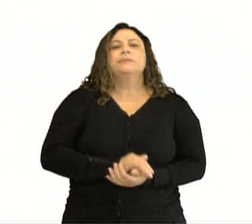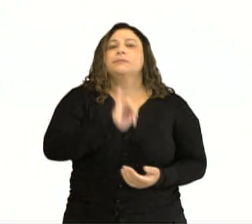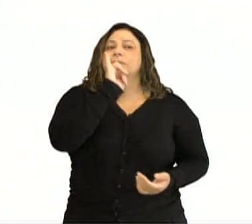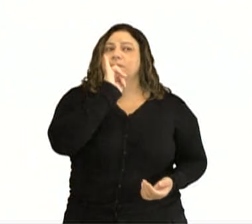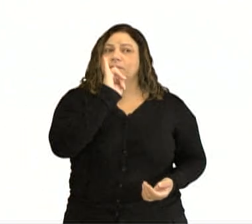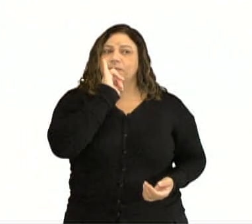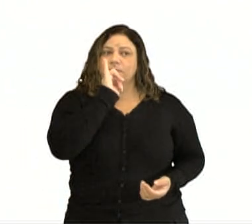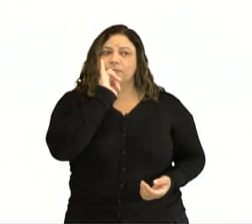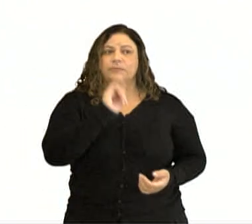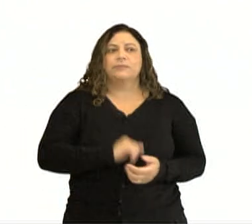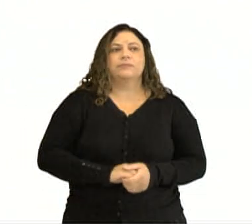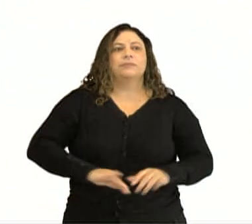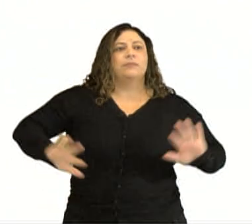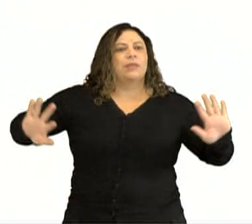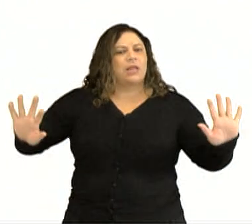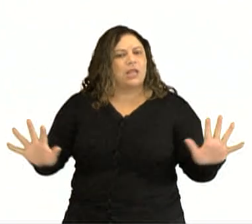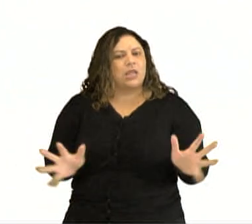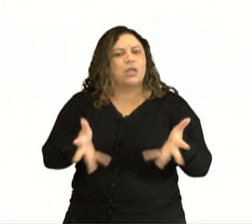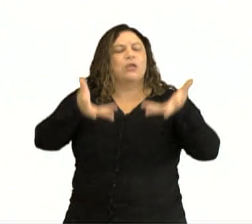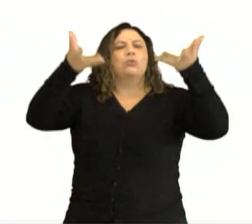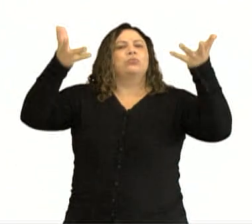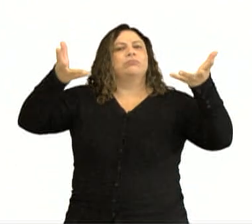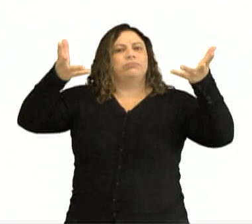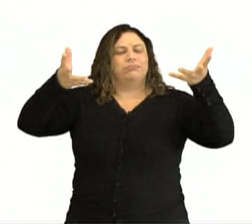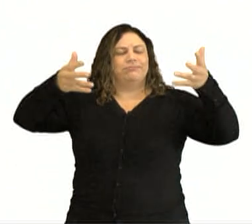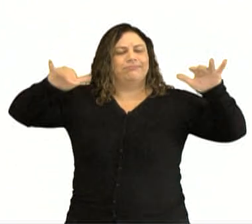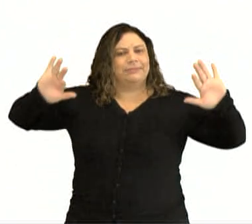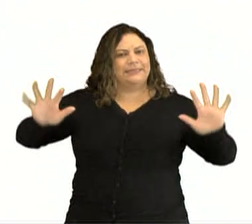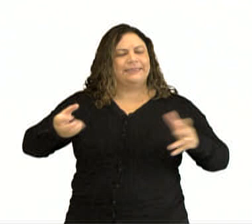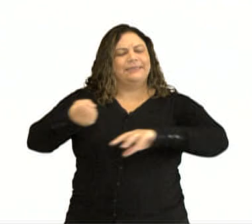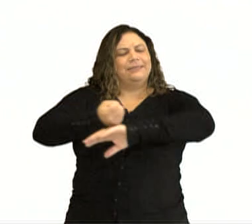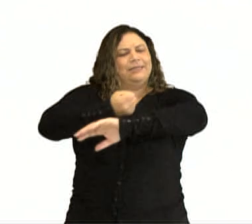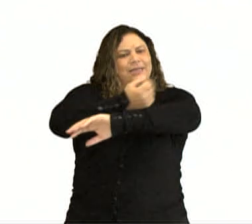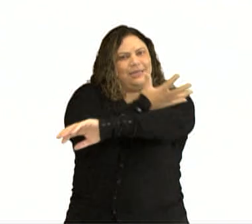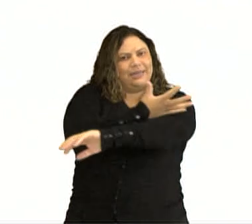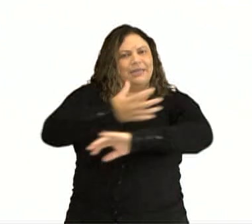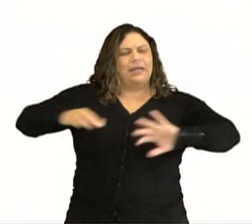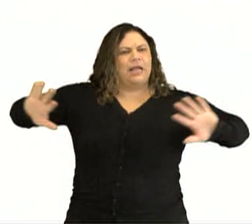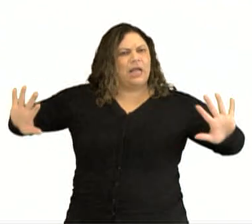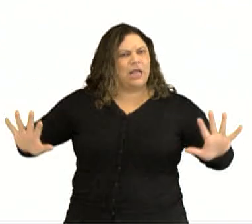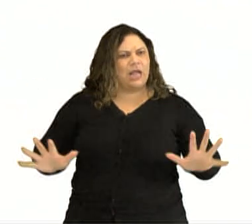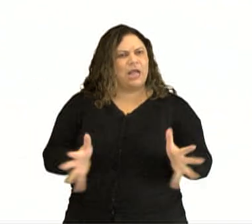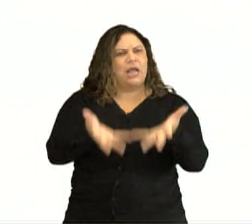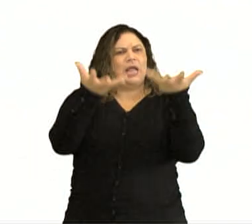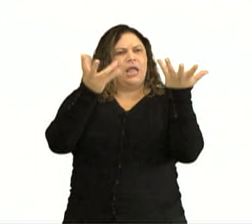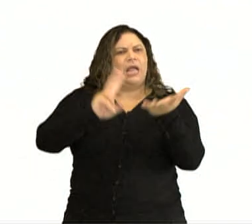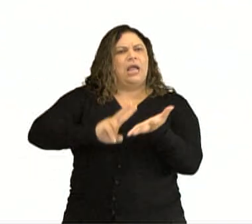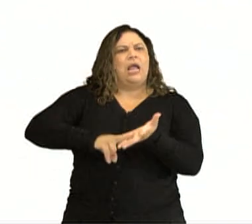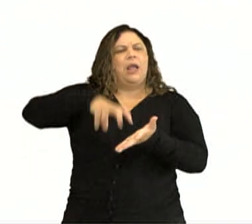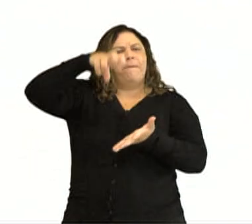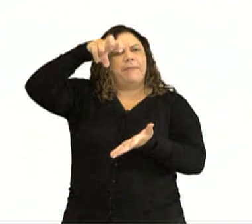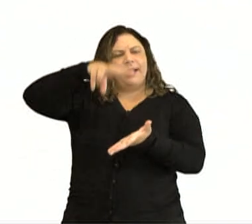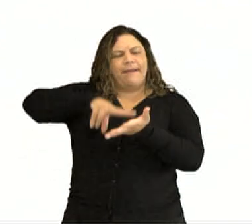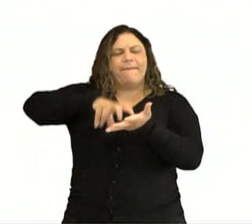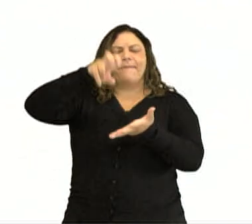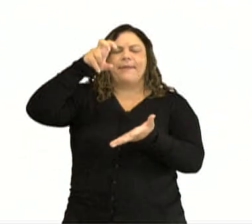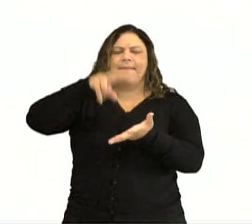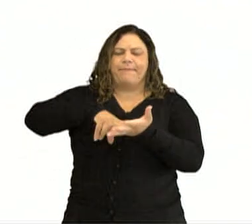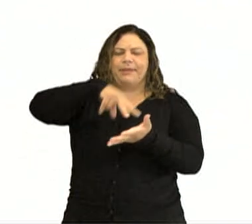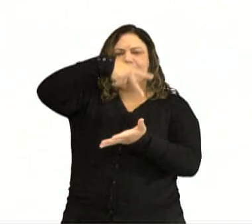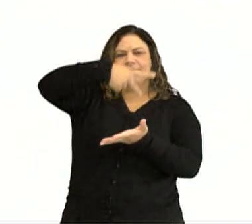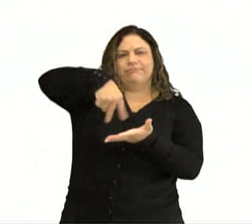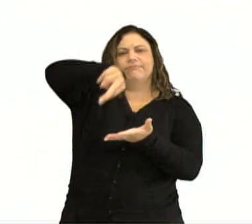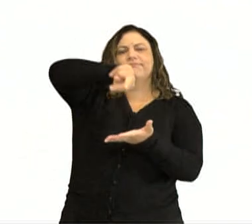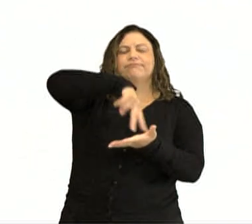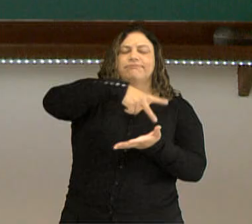Exemplo, entusiasmos, né, que é uma emoção, rugiam, pulavam, dançavam.